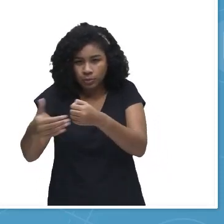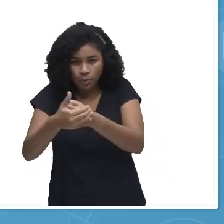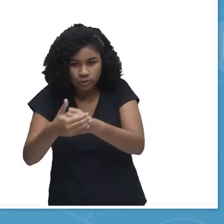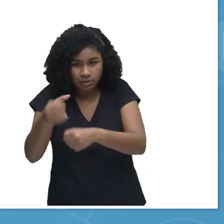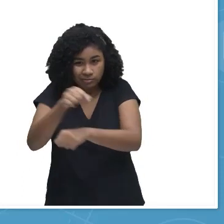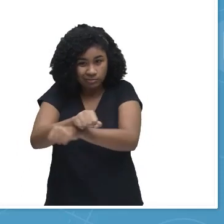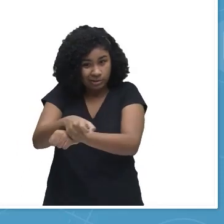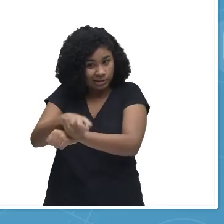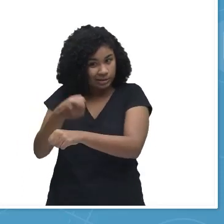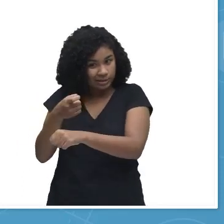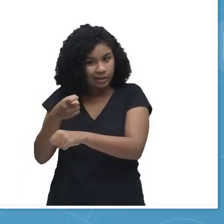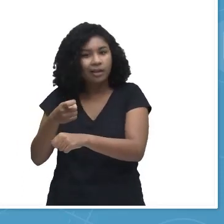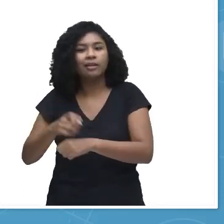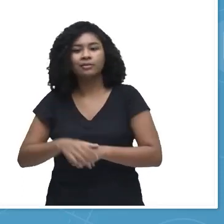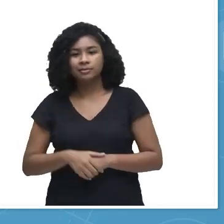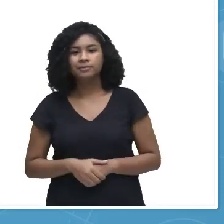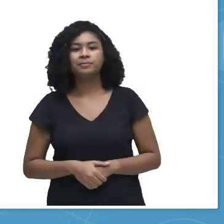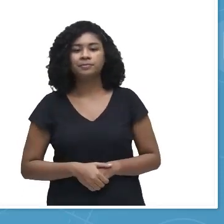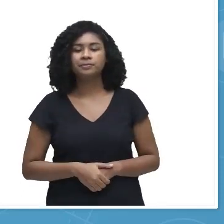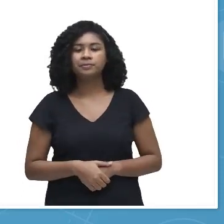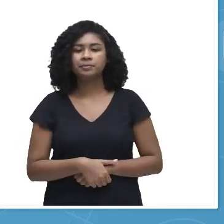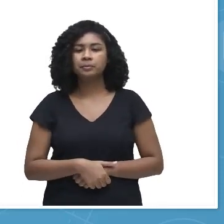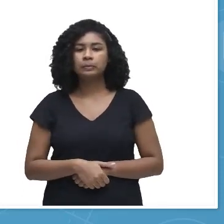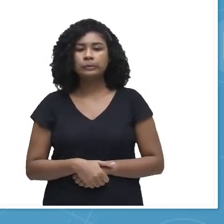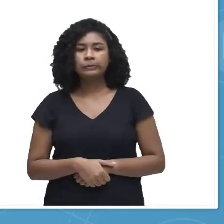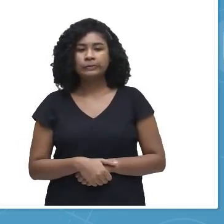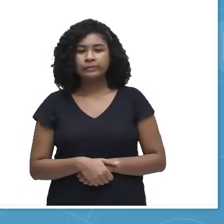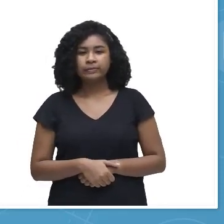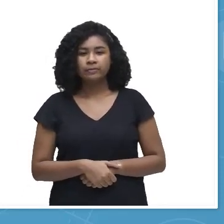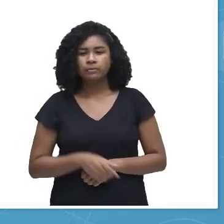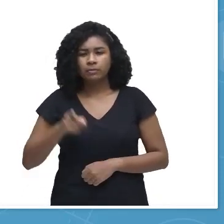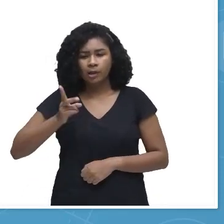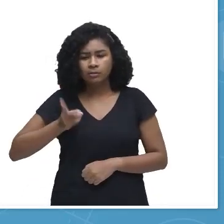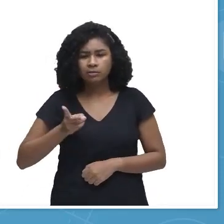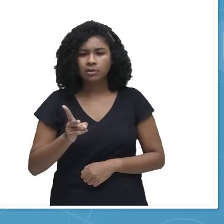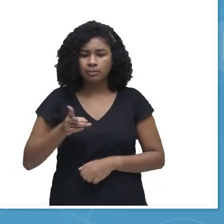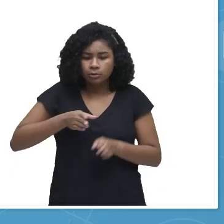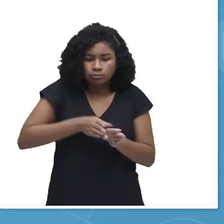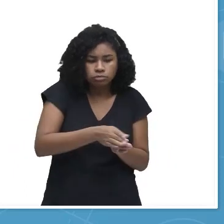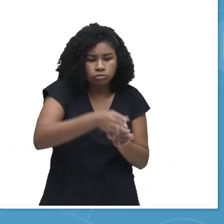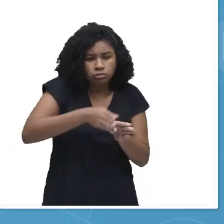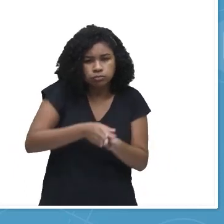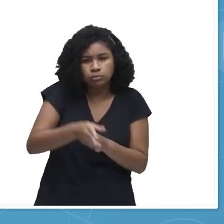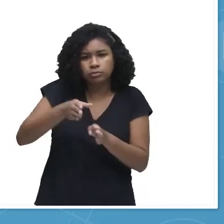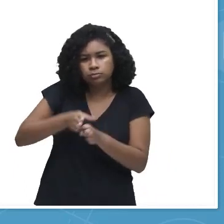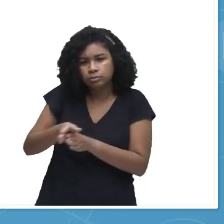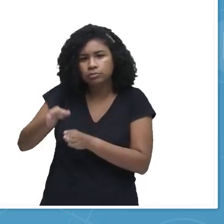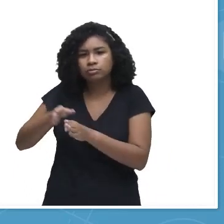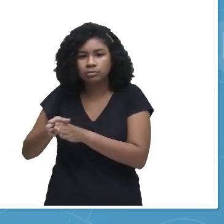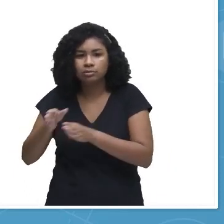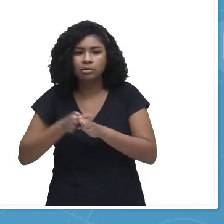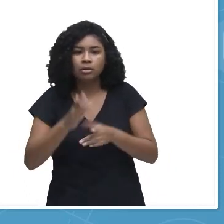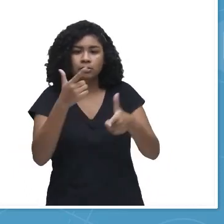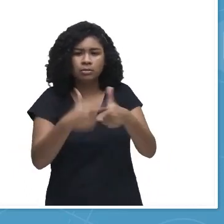guerreira anterior a Zumbi e a Dandara. Era respeitada como conselheira de casos corriqueiros, de batalha,